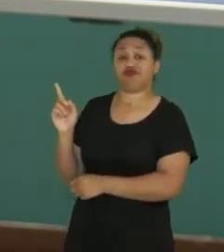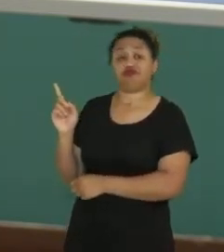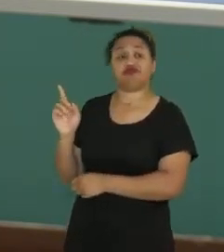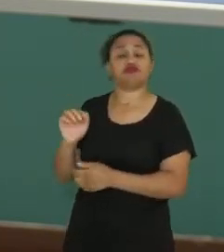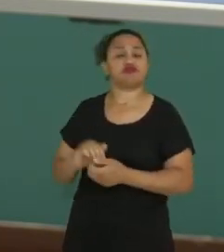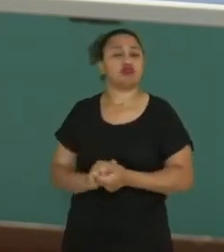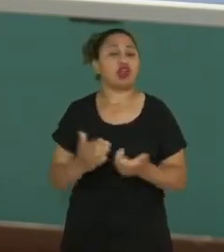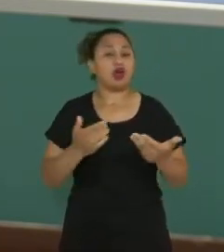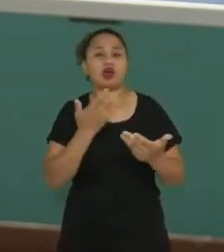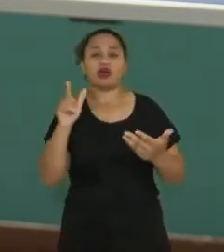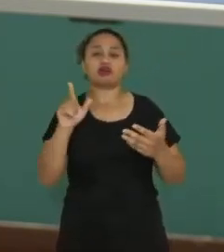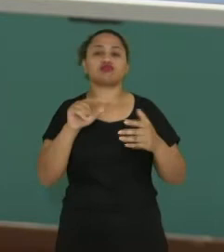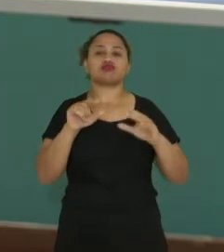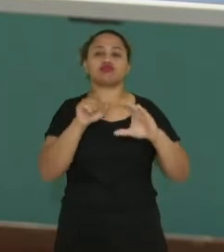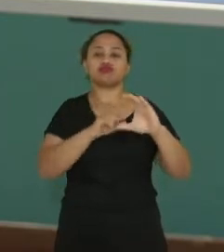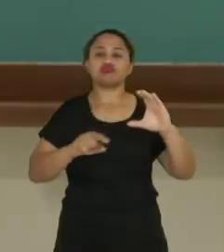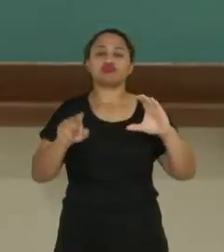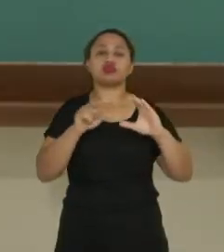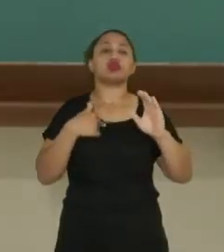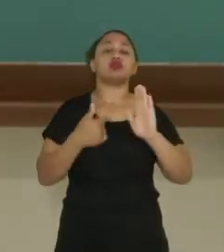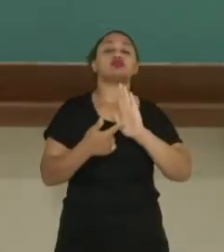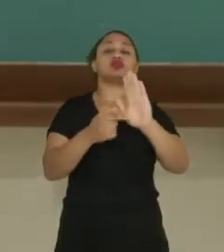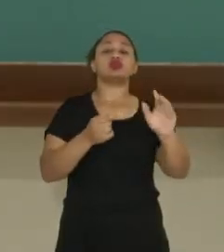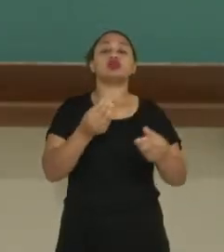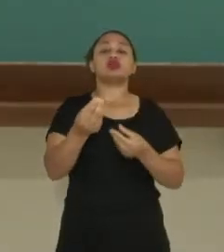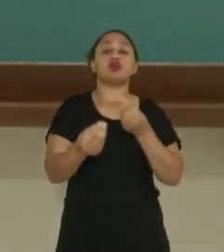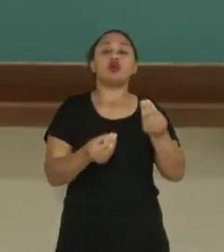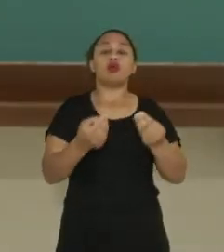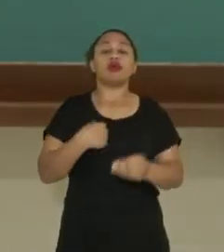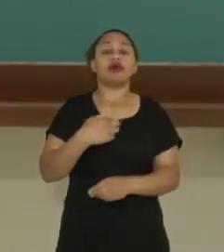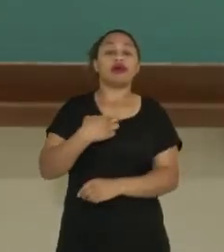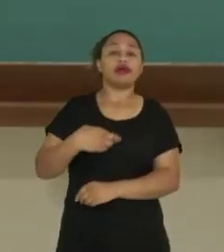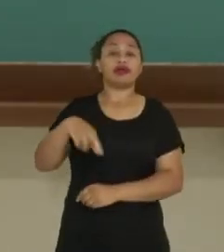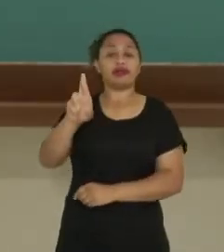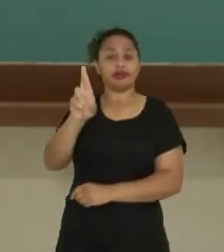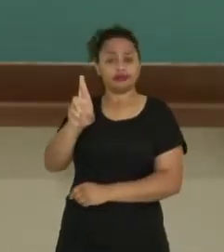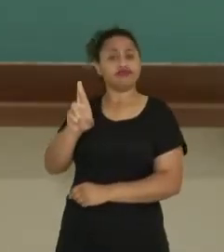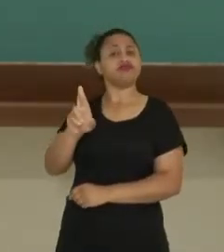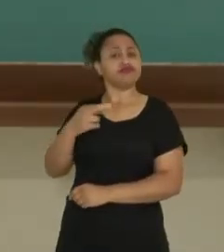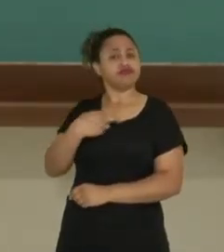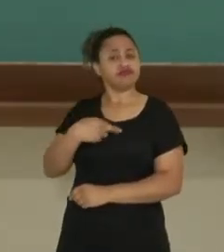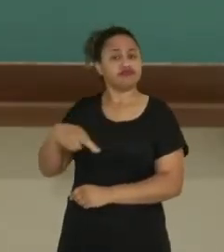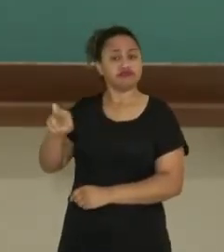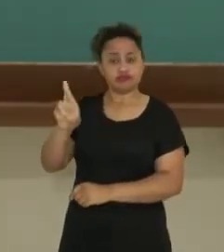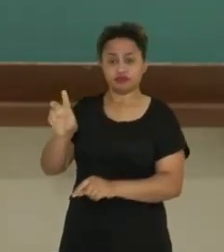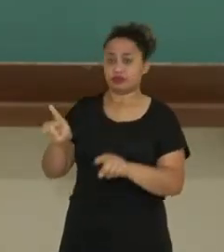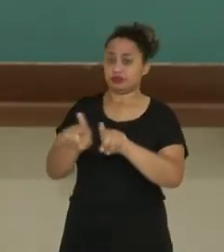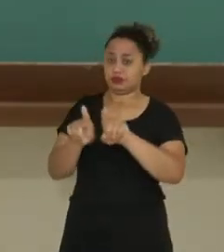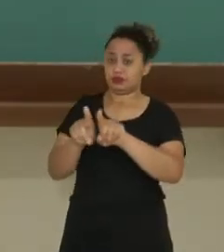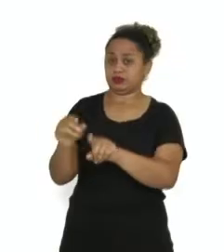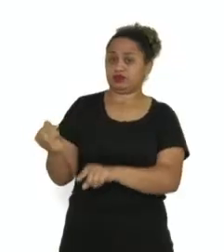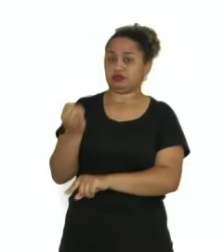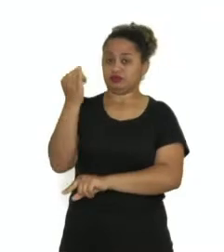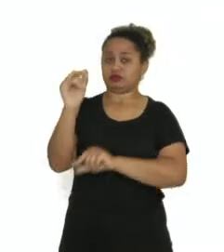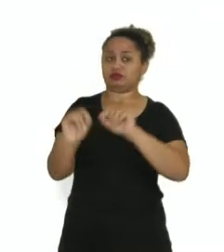E aqui com questão à religiosidade, né? A gente também fala da religiosidade. Então, cerca